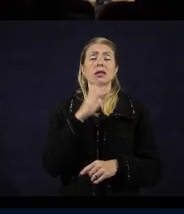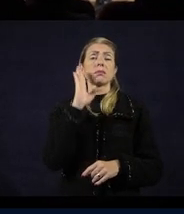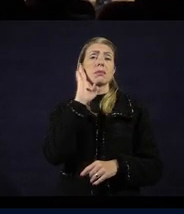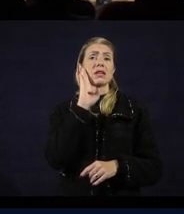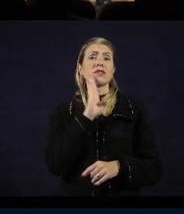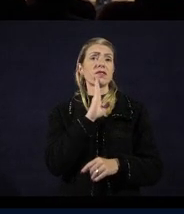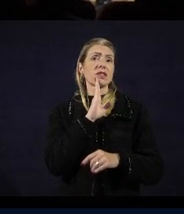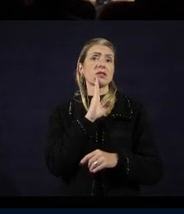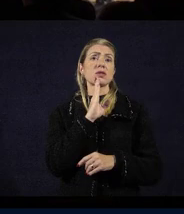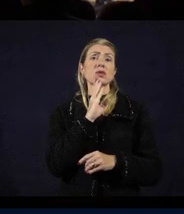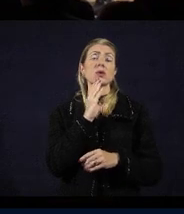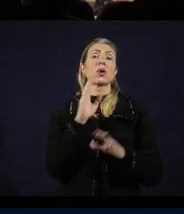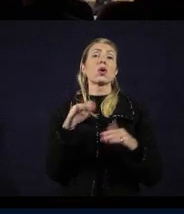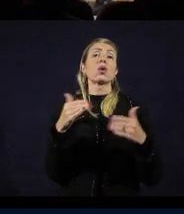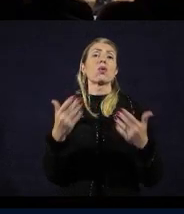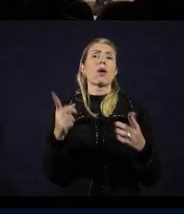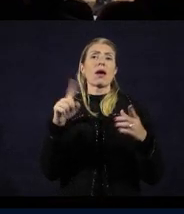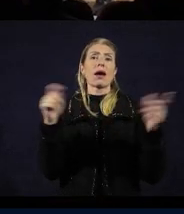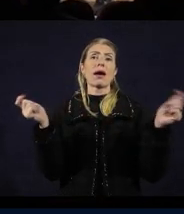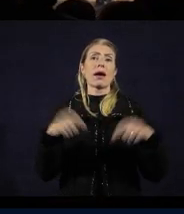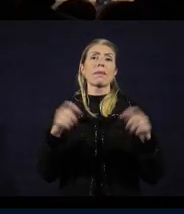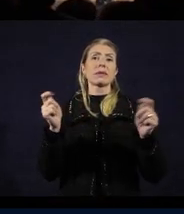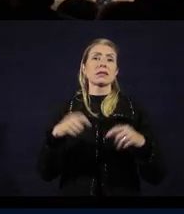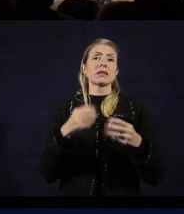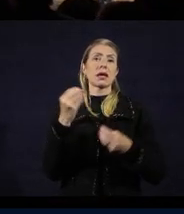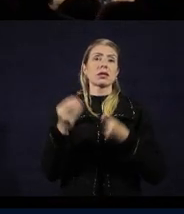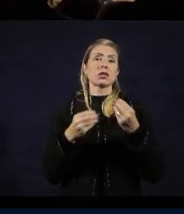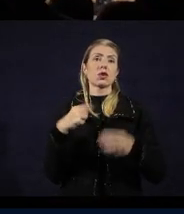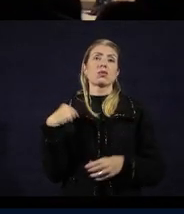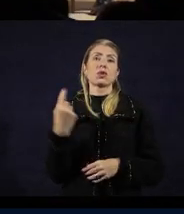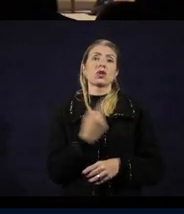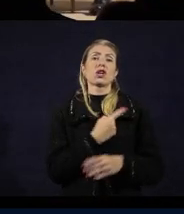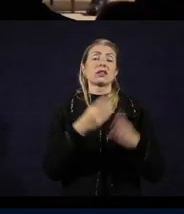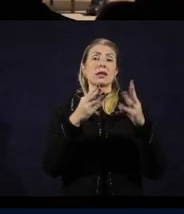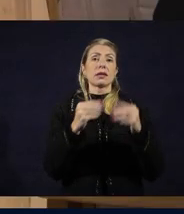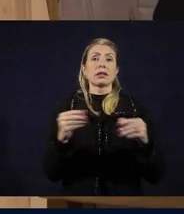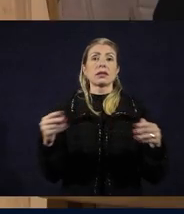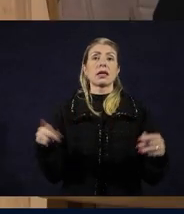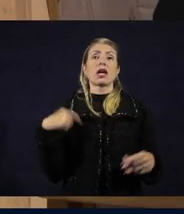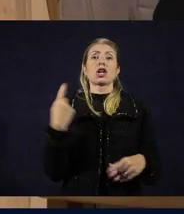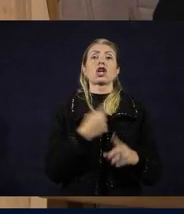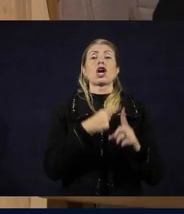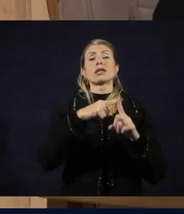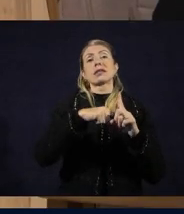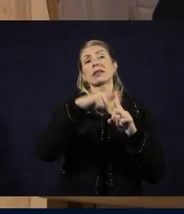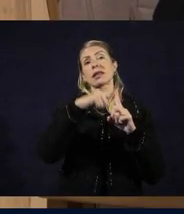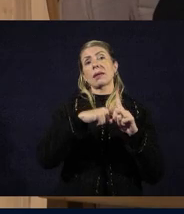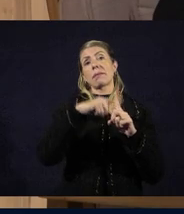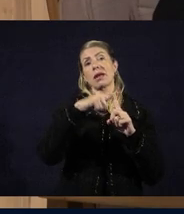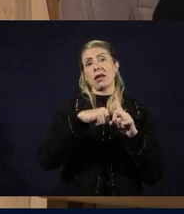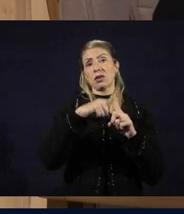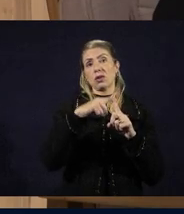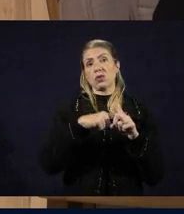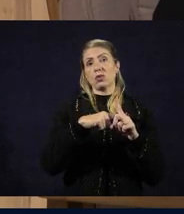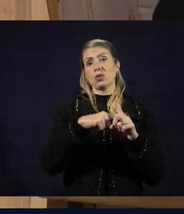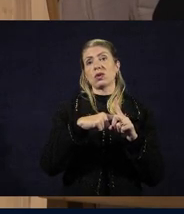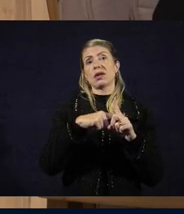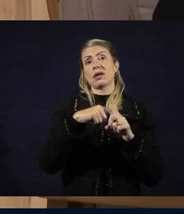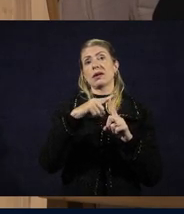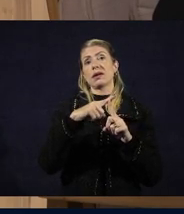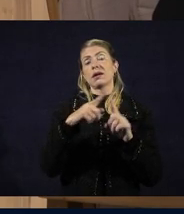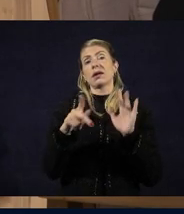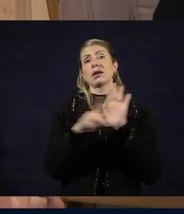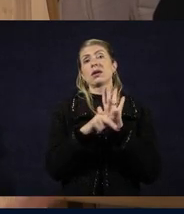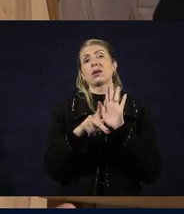que é a capacidade das nossas terras devido à nossa temperatura de cerrados